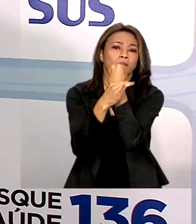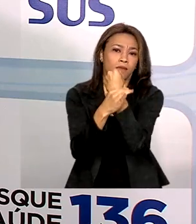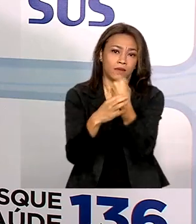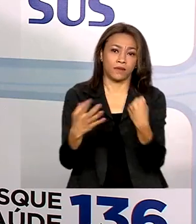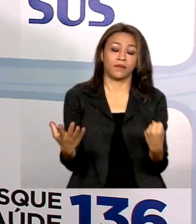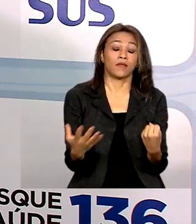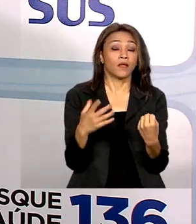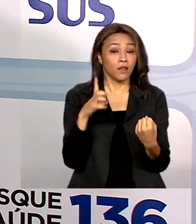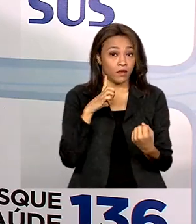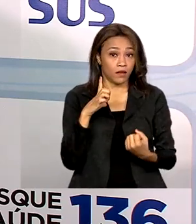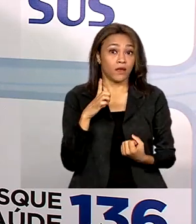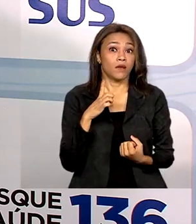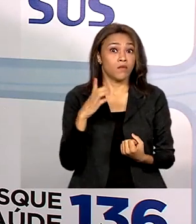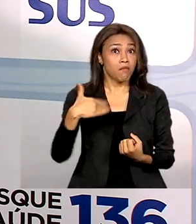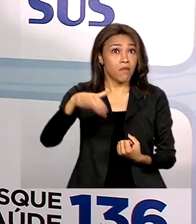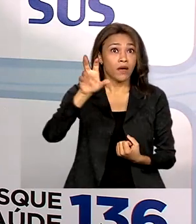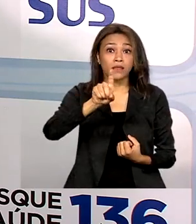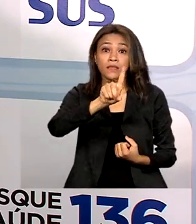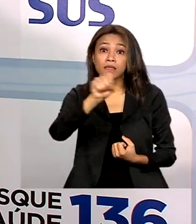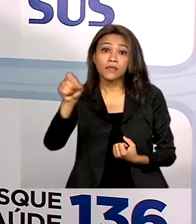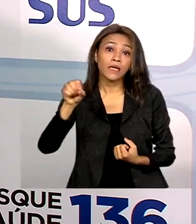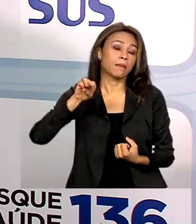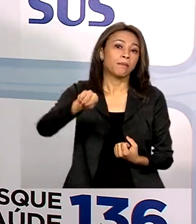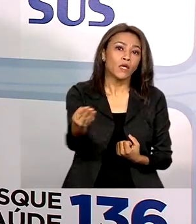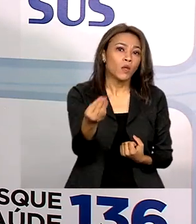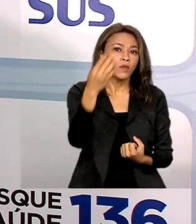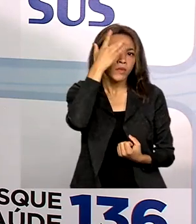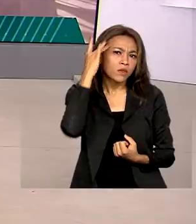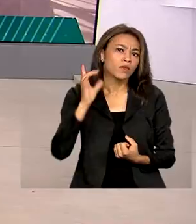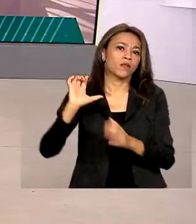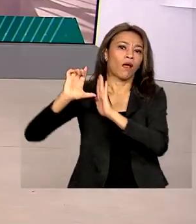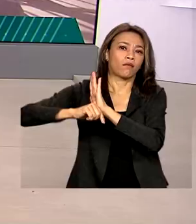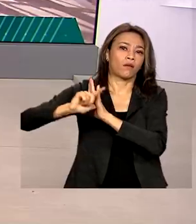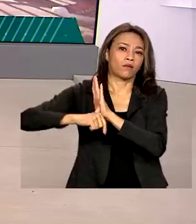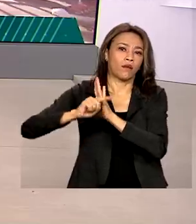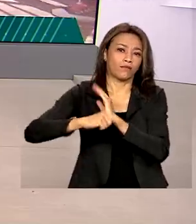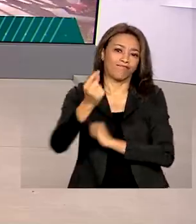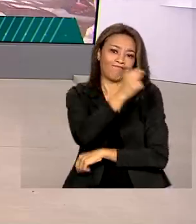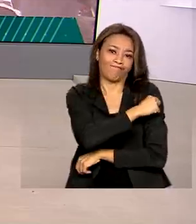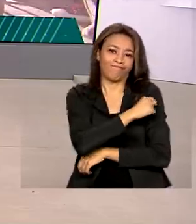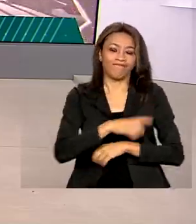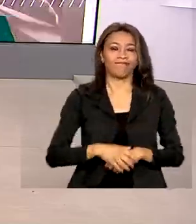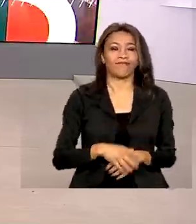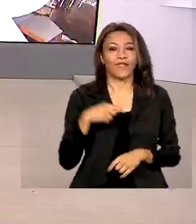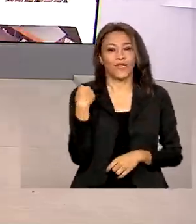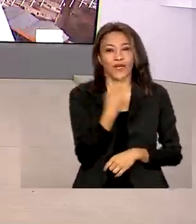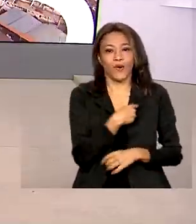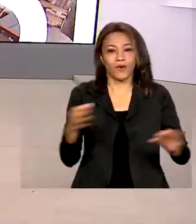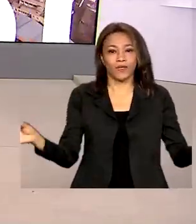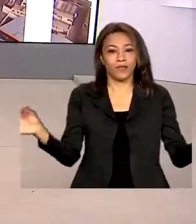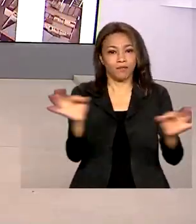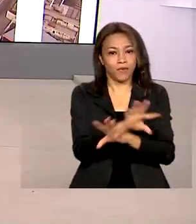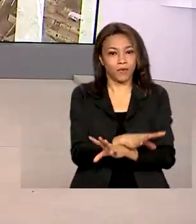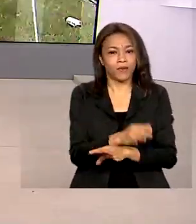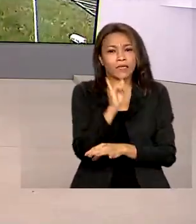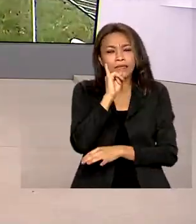aí mais de 100 milhões de pessoas que estão com dose em atraso. E a gente encerra a edição de hoje com as